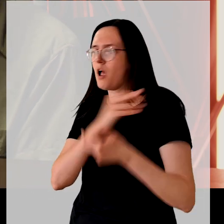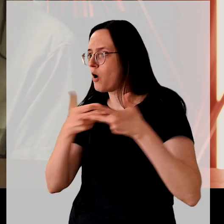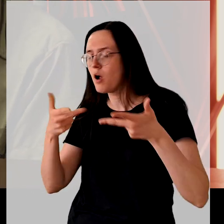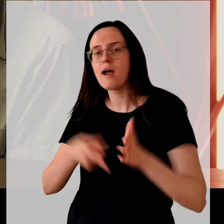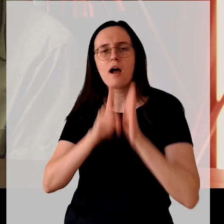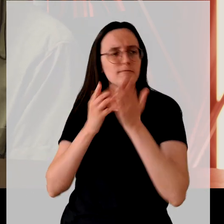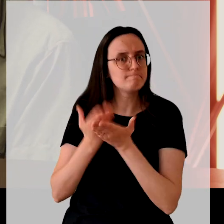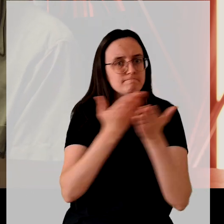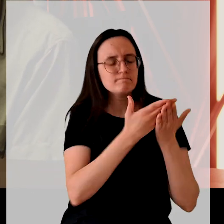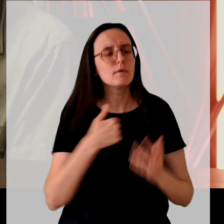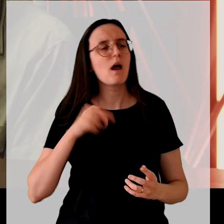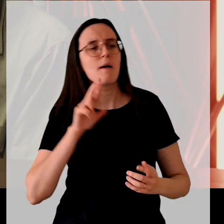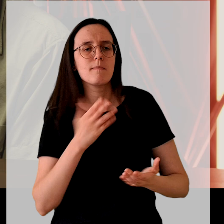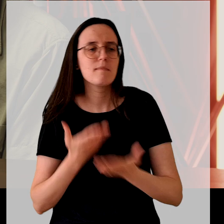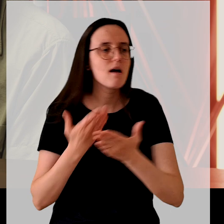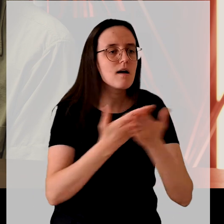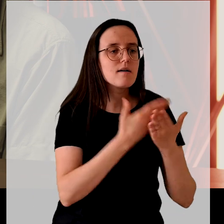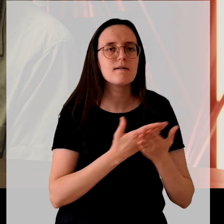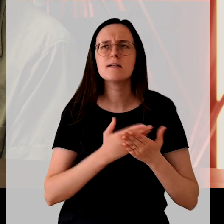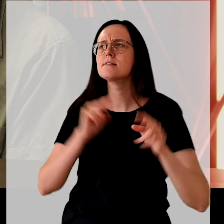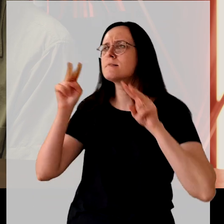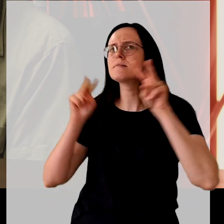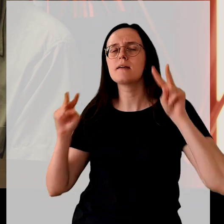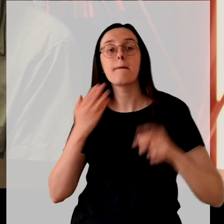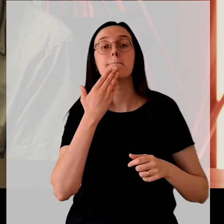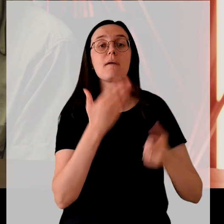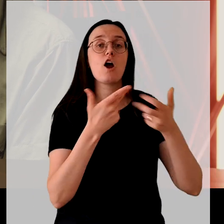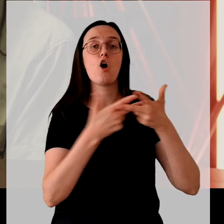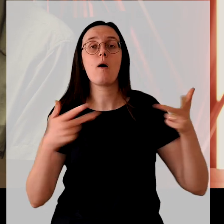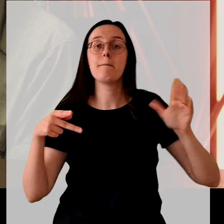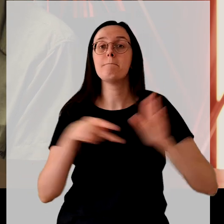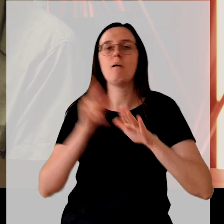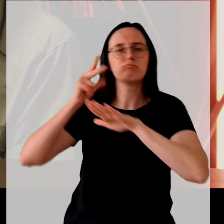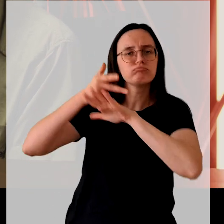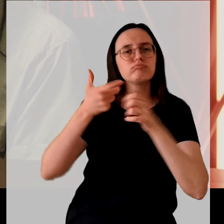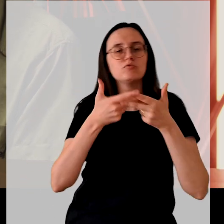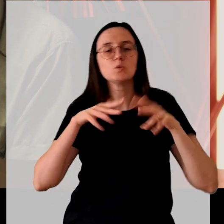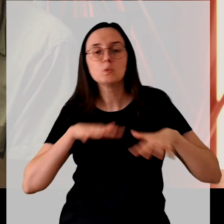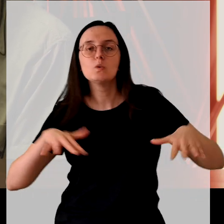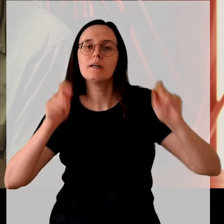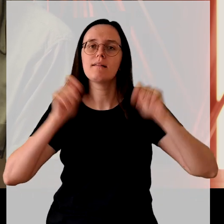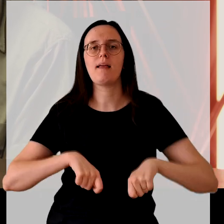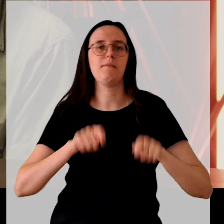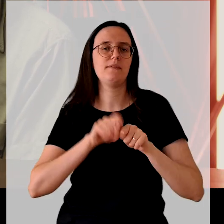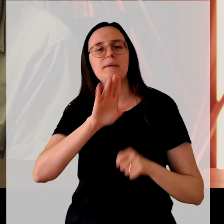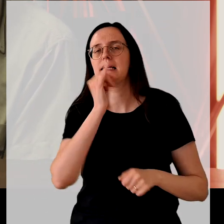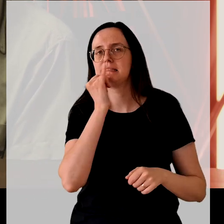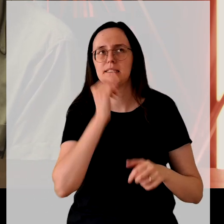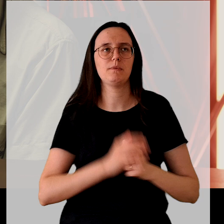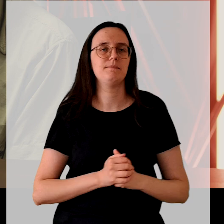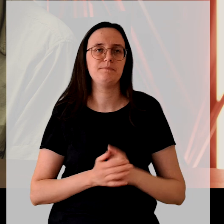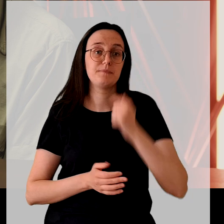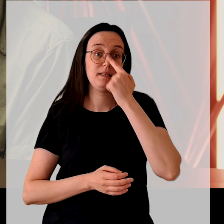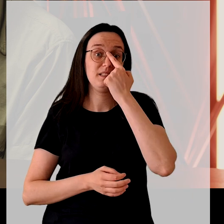ali numa pré-produção. Conseguir prever e pedir algumas coisas já para a produção ter no set, né?